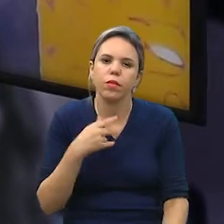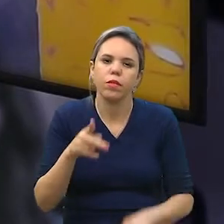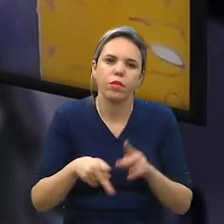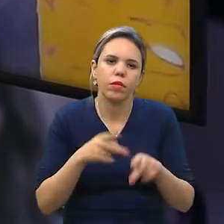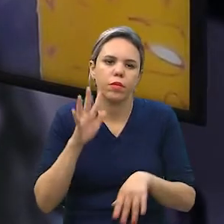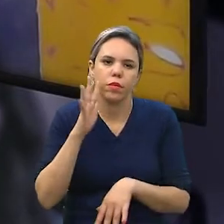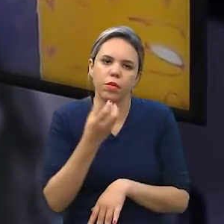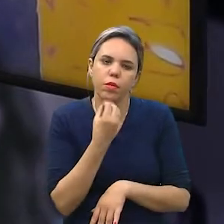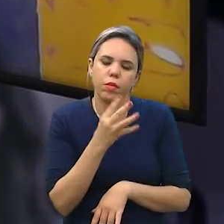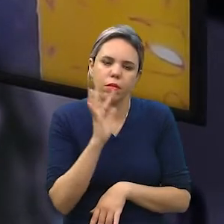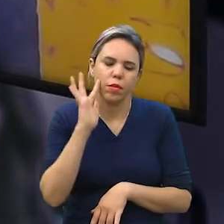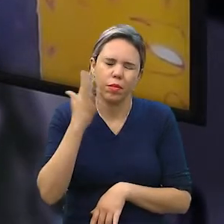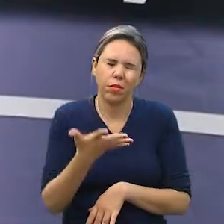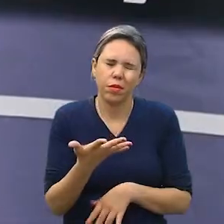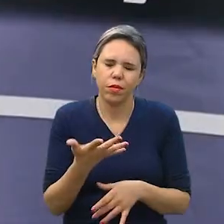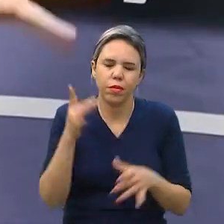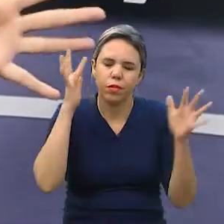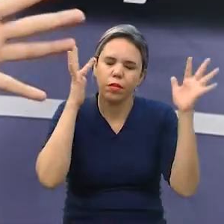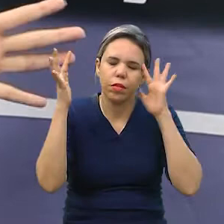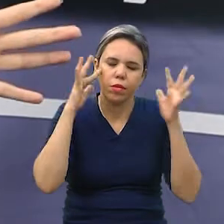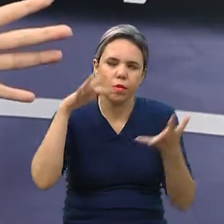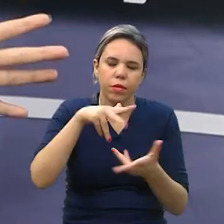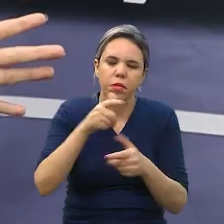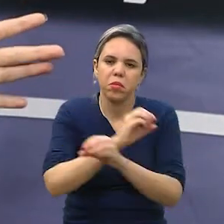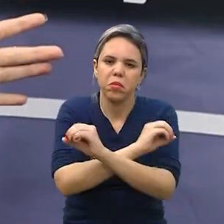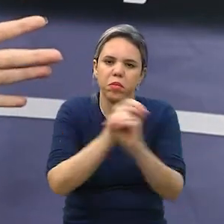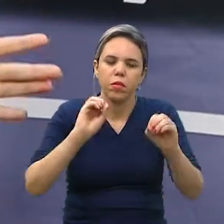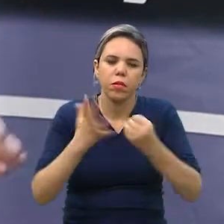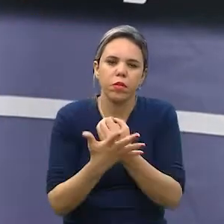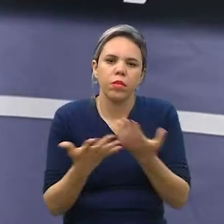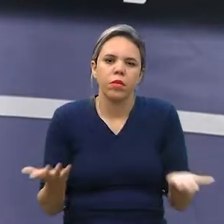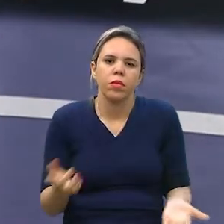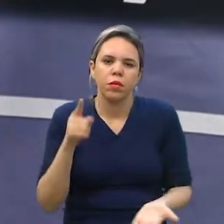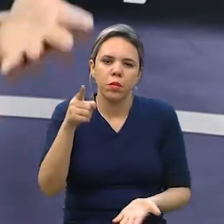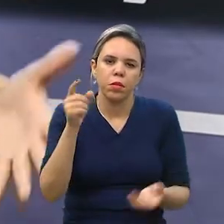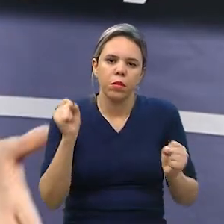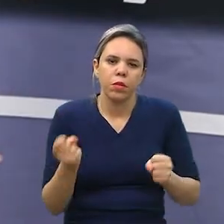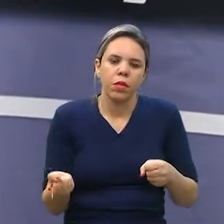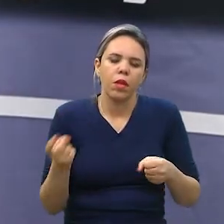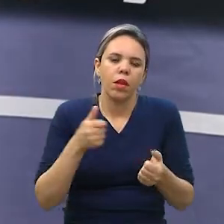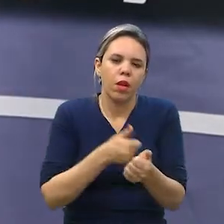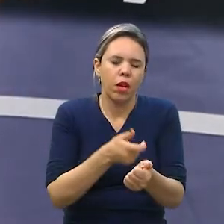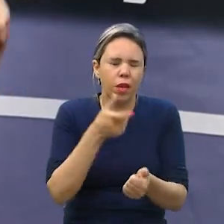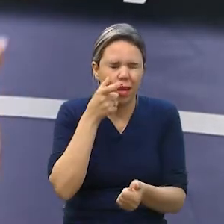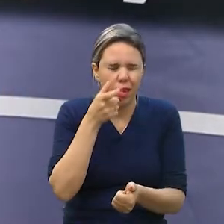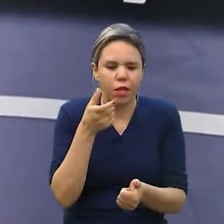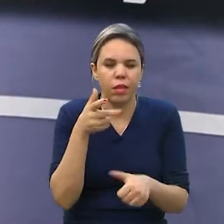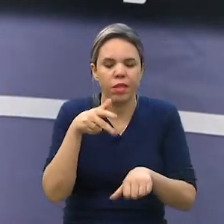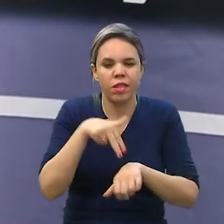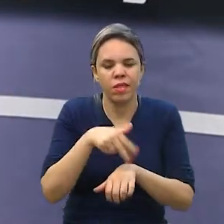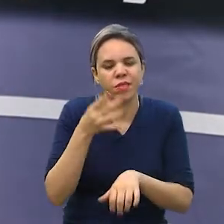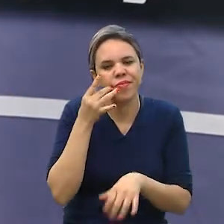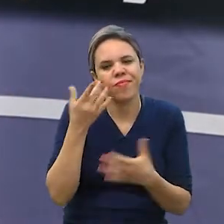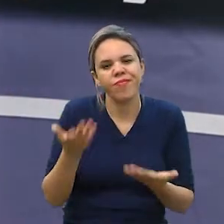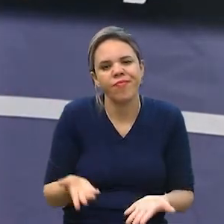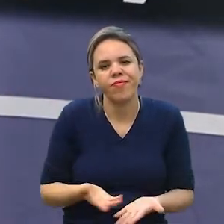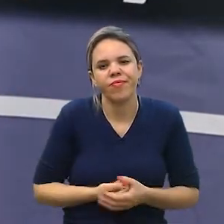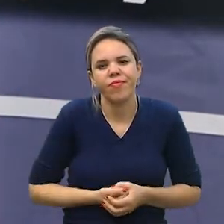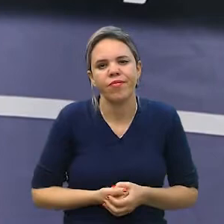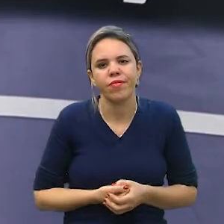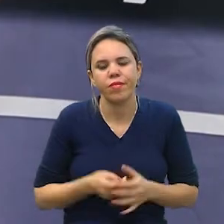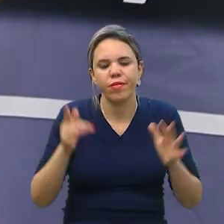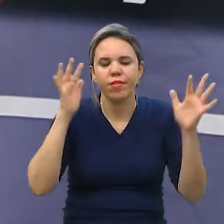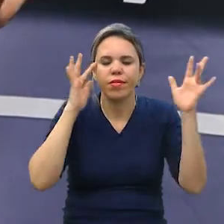bons resultados, né? Vamos imaginar um mundo sem pandemia, em que vocês pudessem acompanhar esses jovens de perto, né?